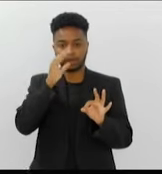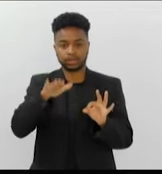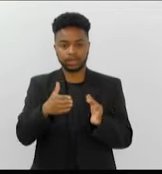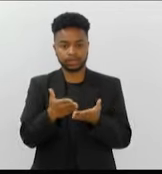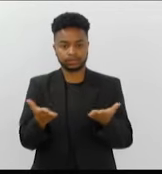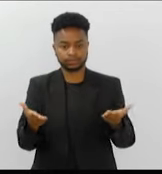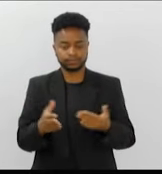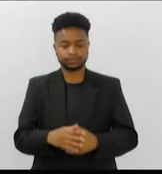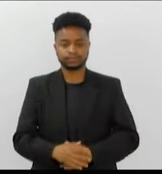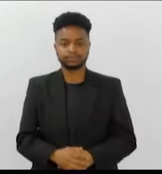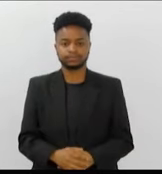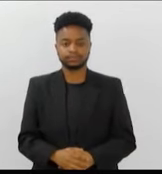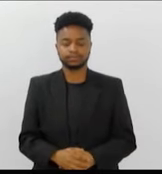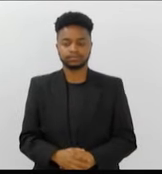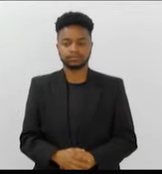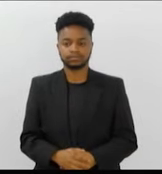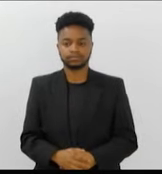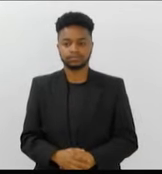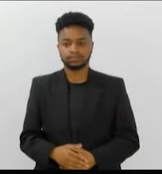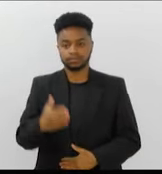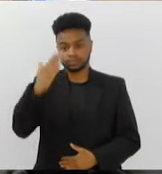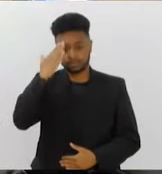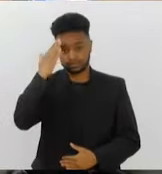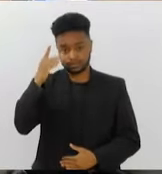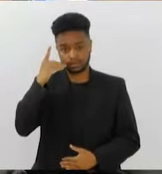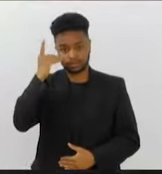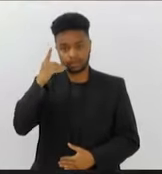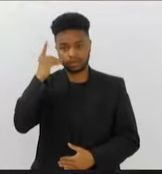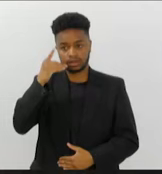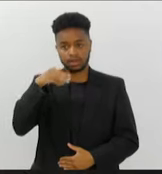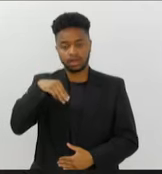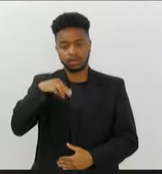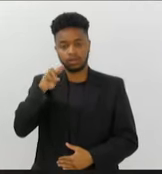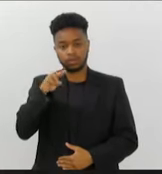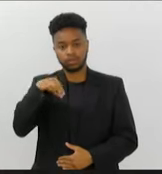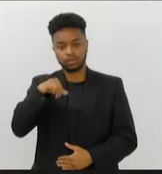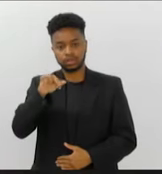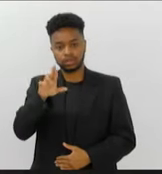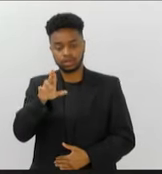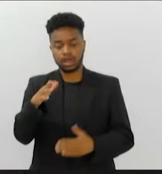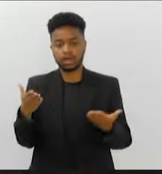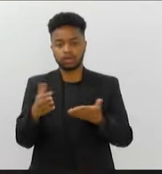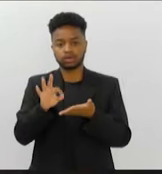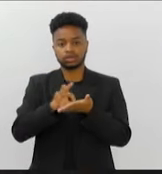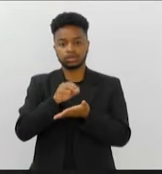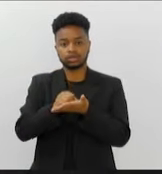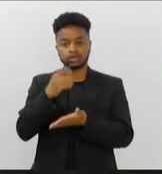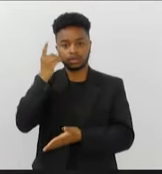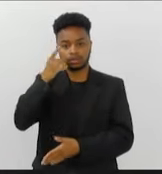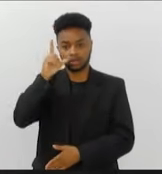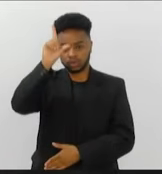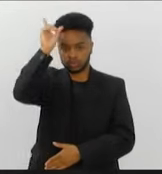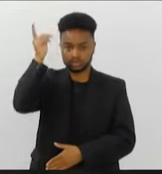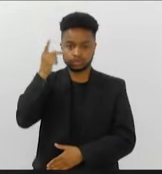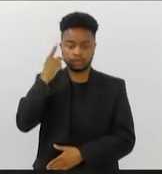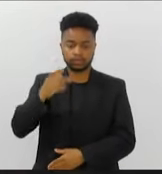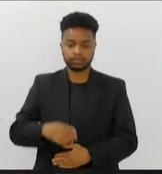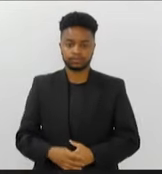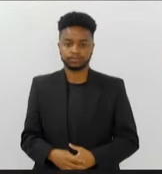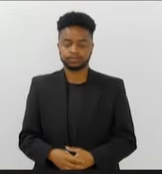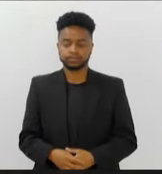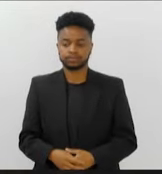tarde. Obrigado, deputado Munir Neto. O próximo orador inscrito é o deputado Luiz Paulo.